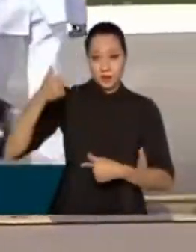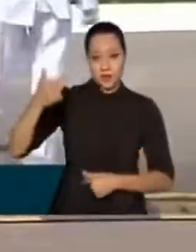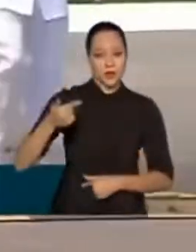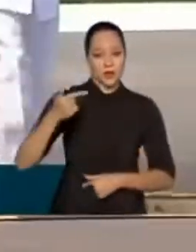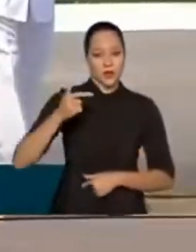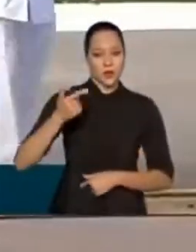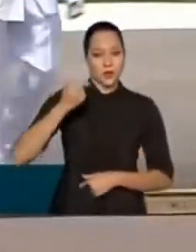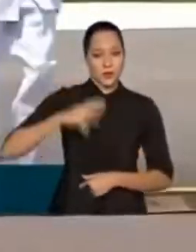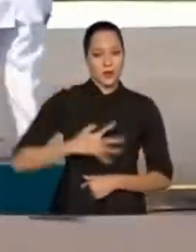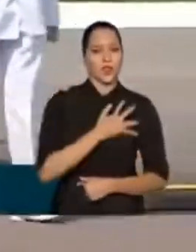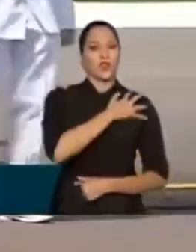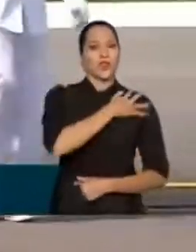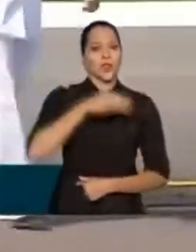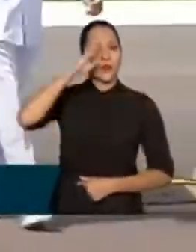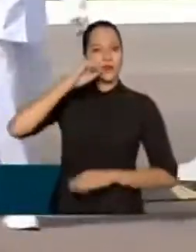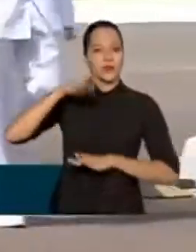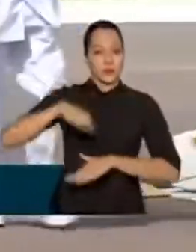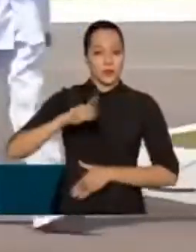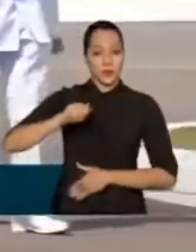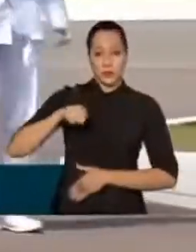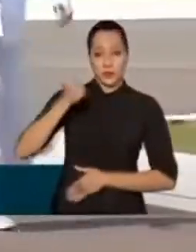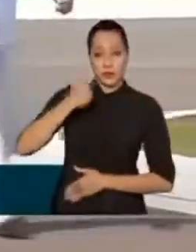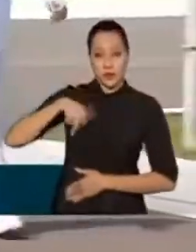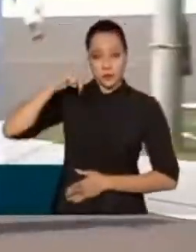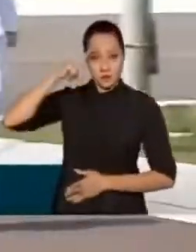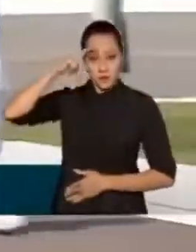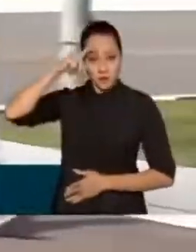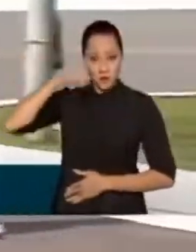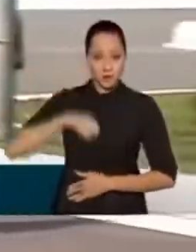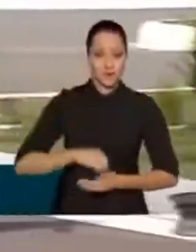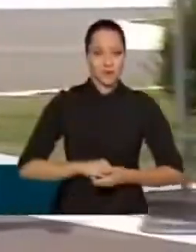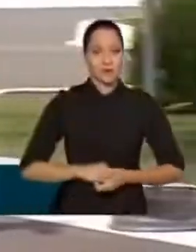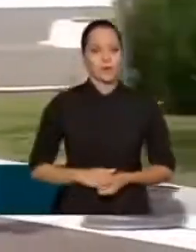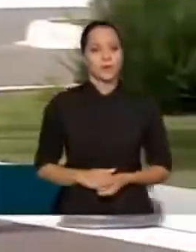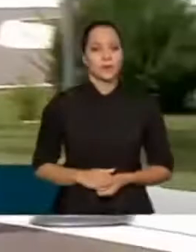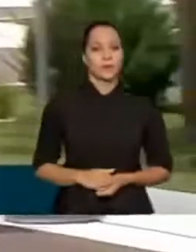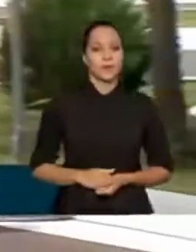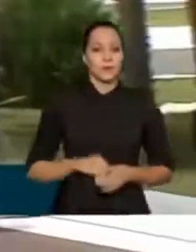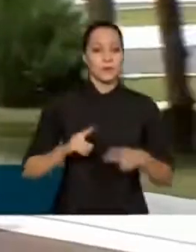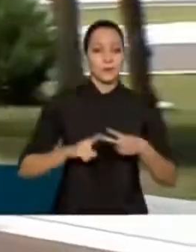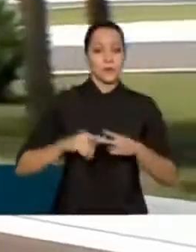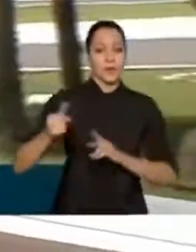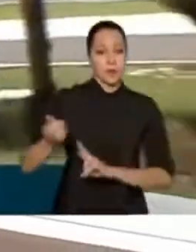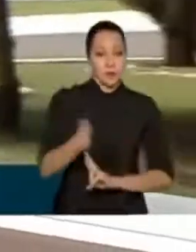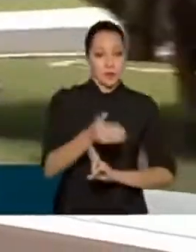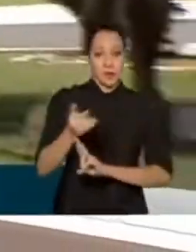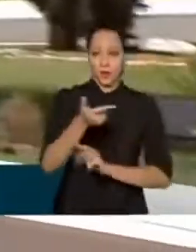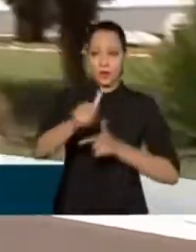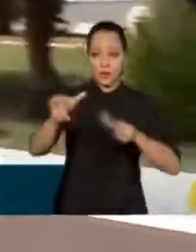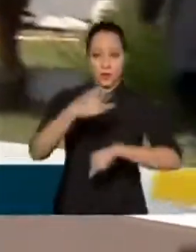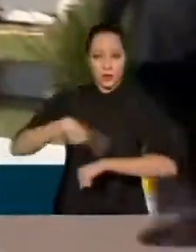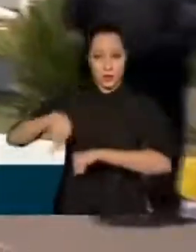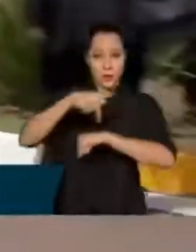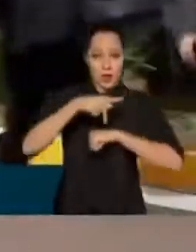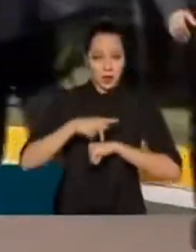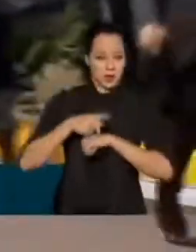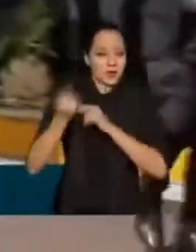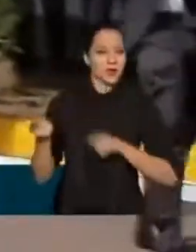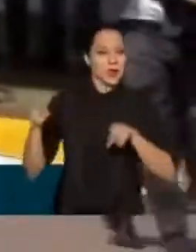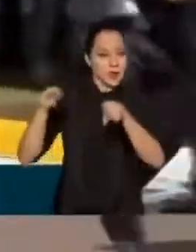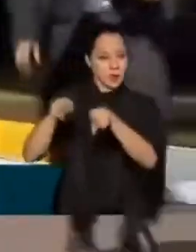República, General de Exército, Antônio Hamilton Martins Mourão. Embaixadores estrangeiros de nações